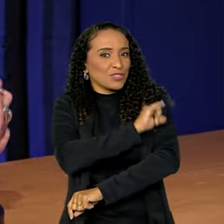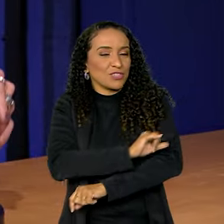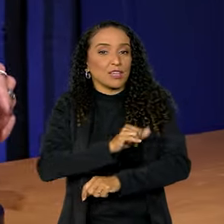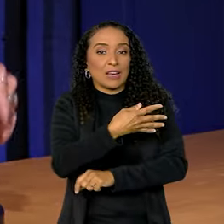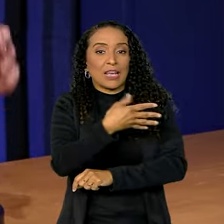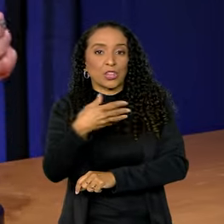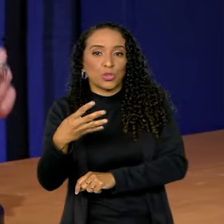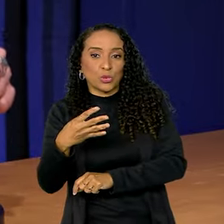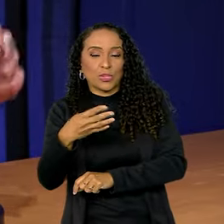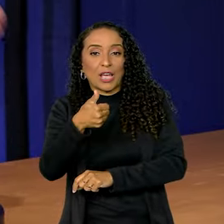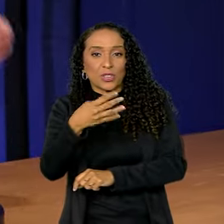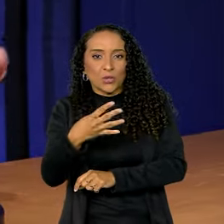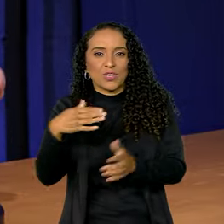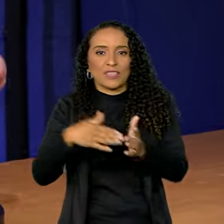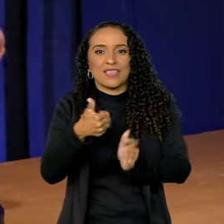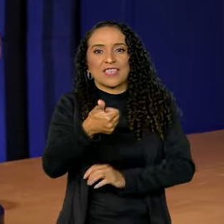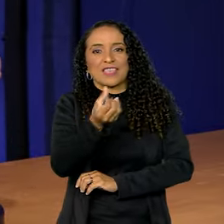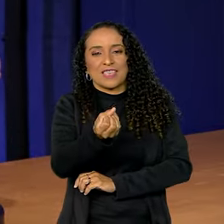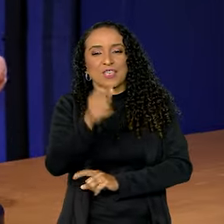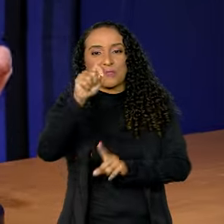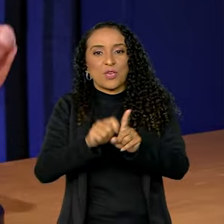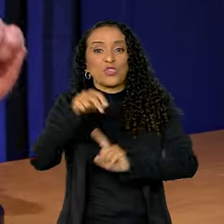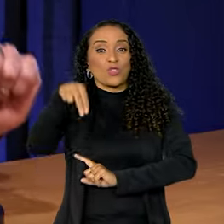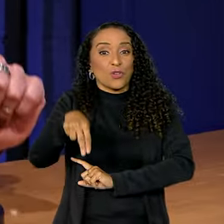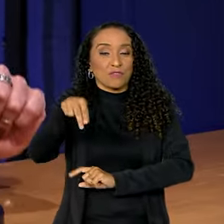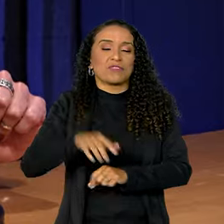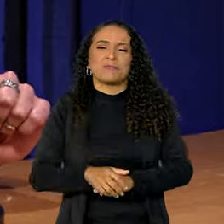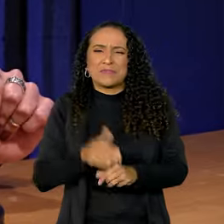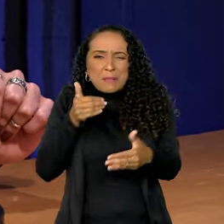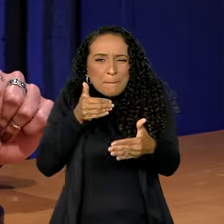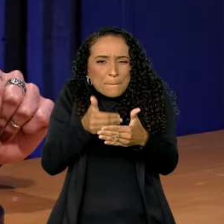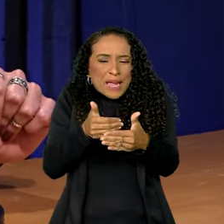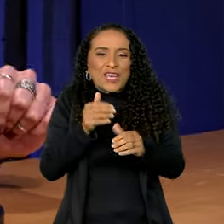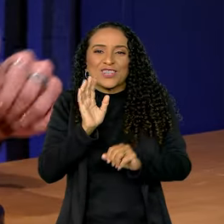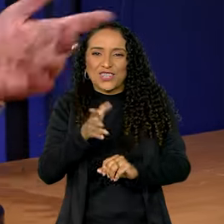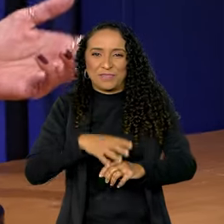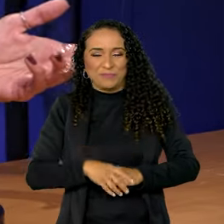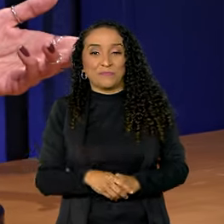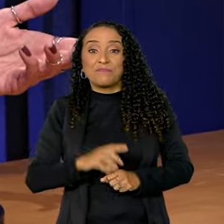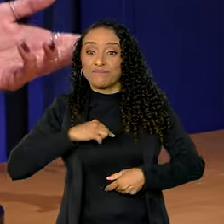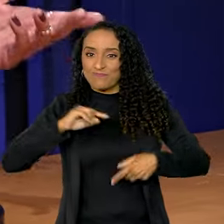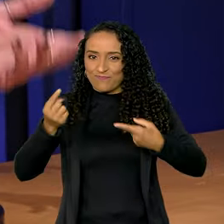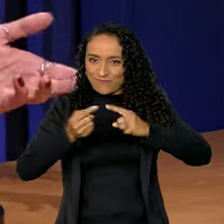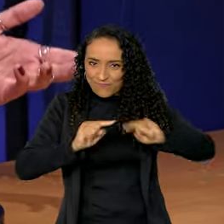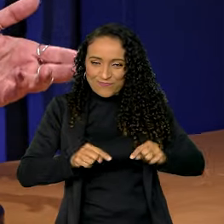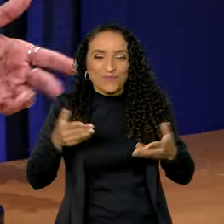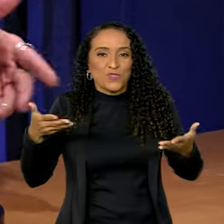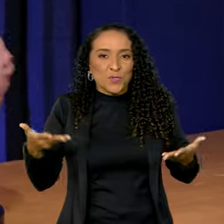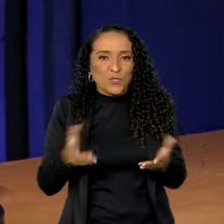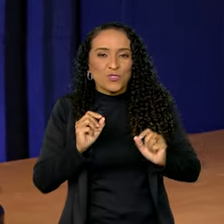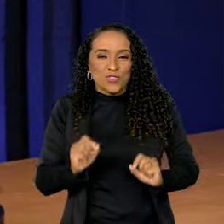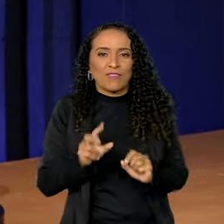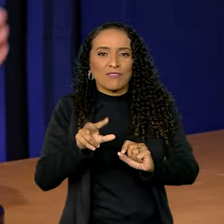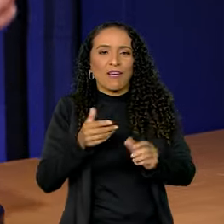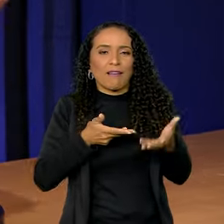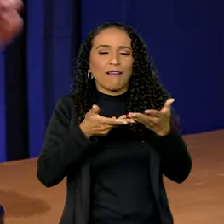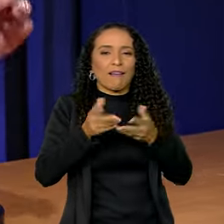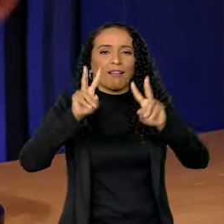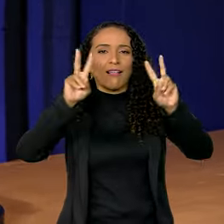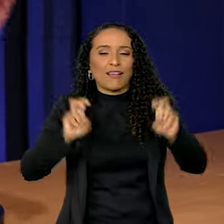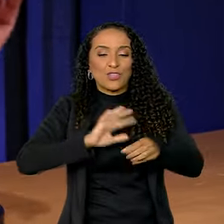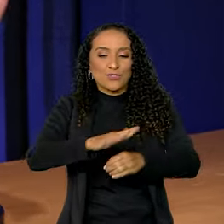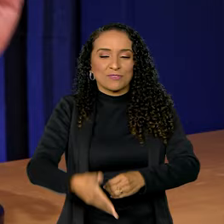de 14 a 16 de novembro tá bem pertinho nosso debate de hoje vai tratar